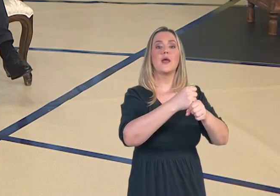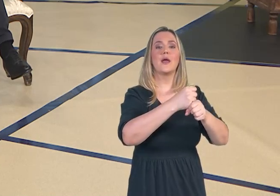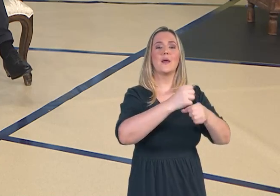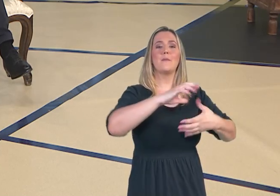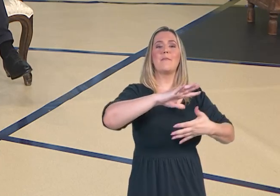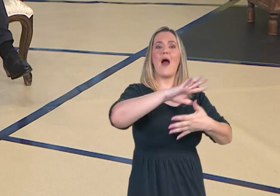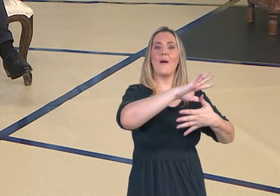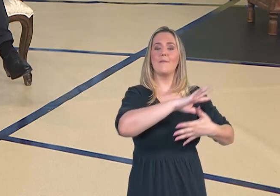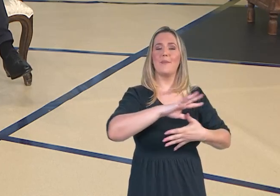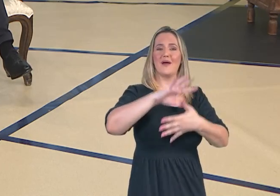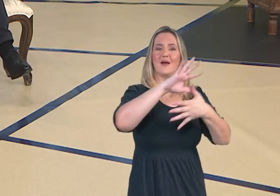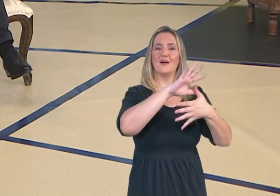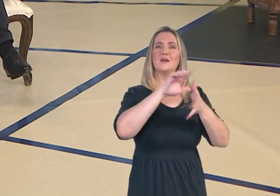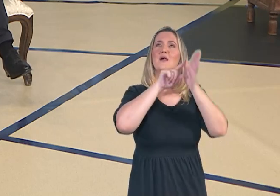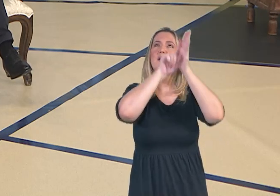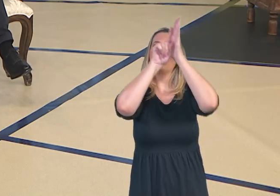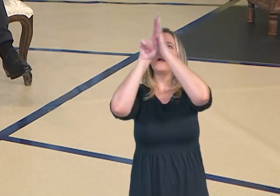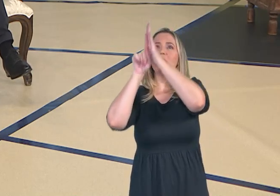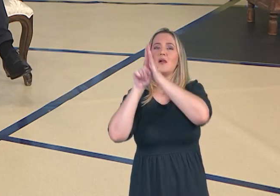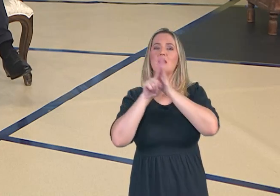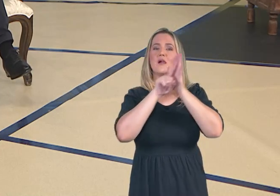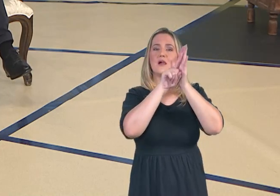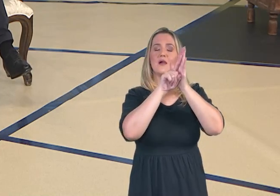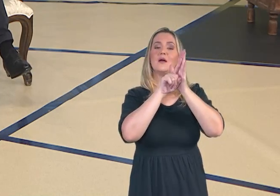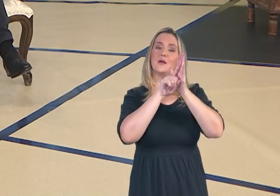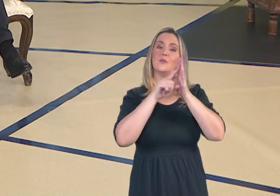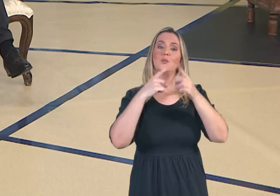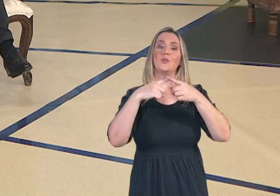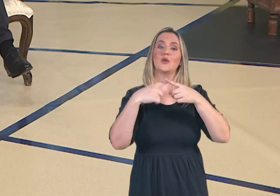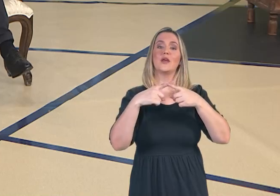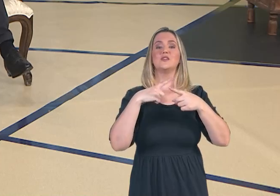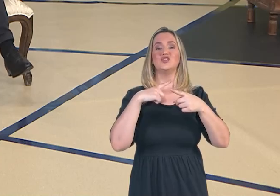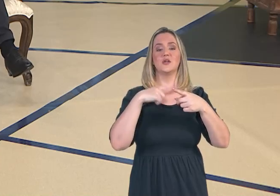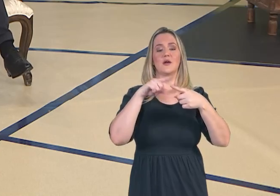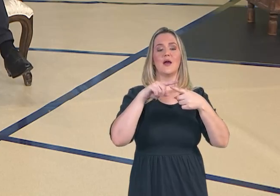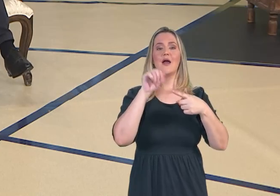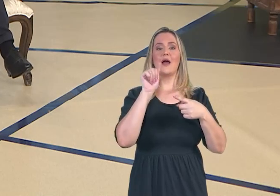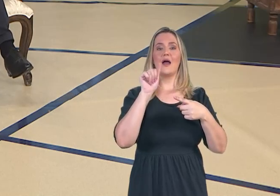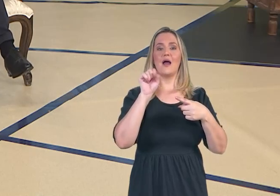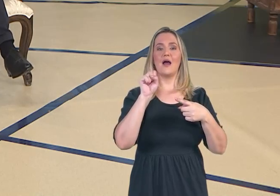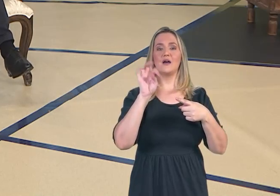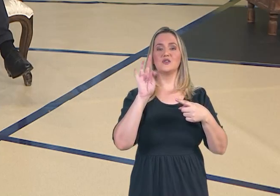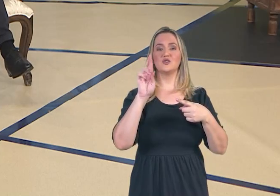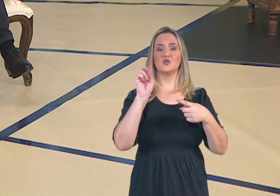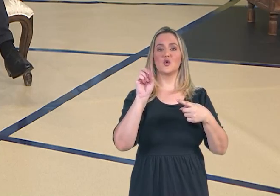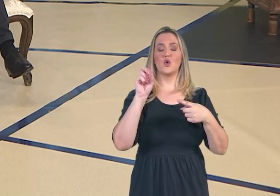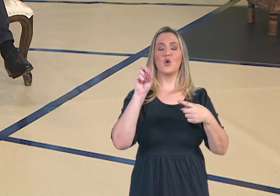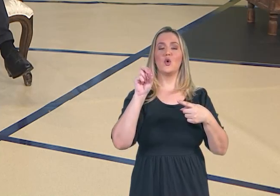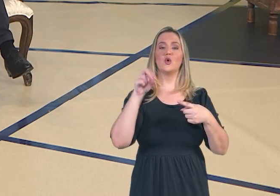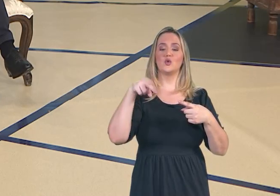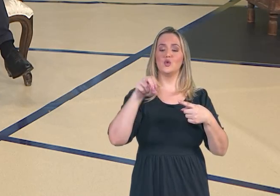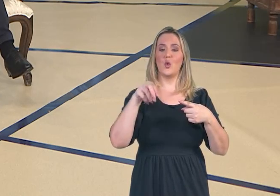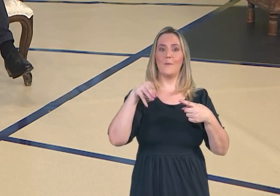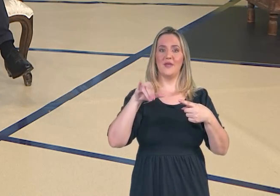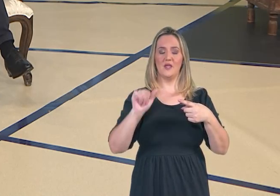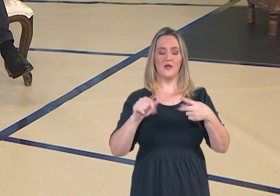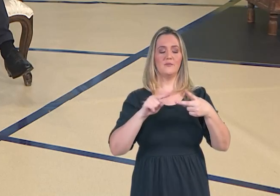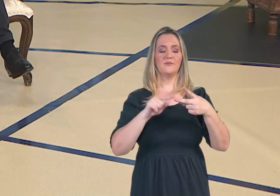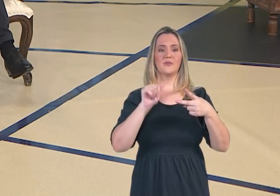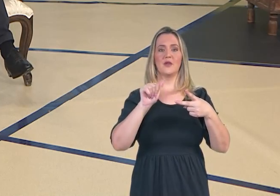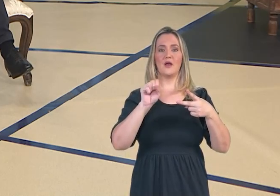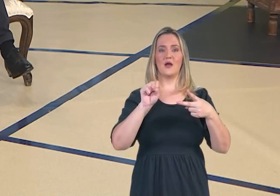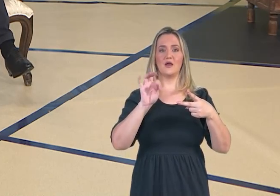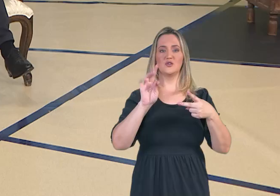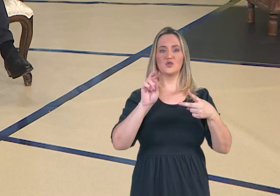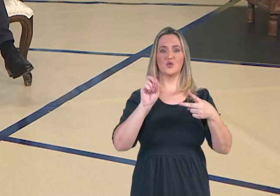astrológicos, porque eles não diferenciavam astrologia de astronomia. Eles misturavam as duas coisas como se fossem uma só, e você sabe